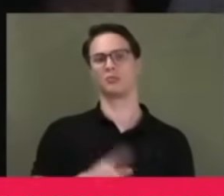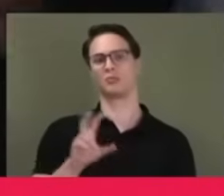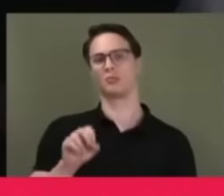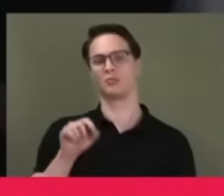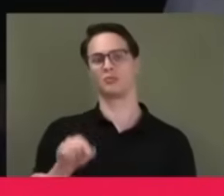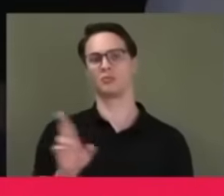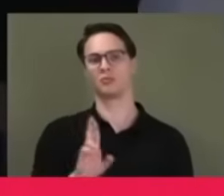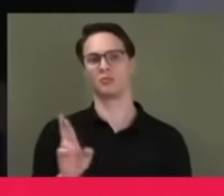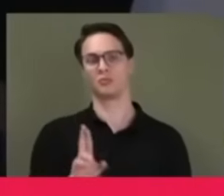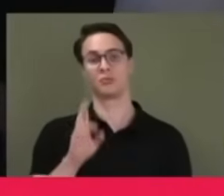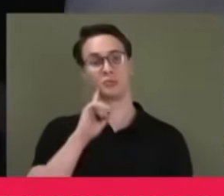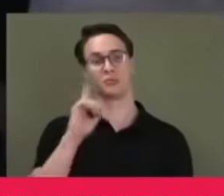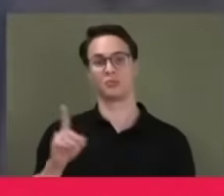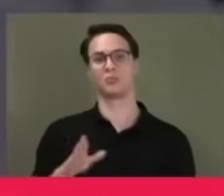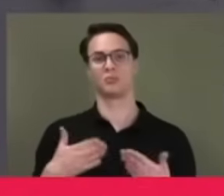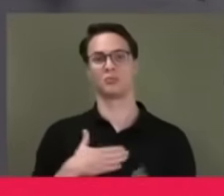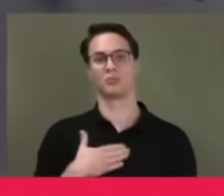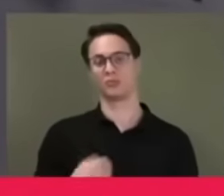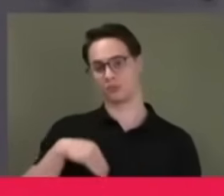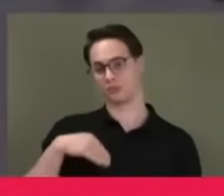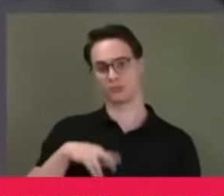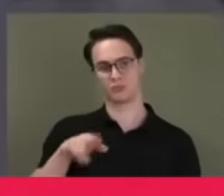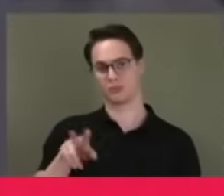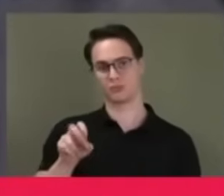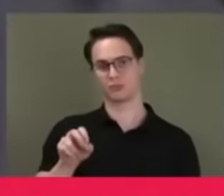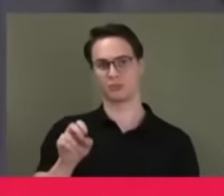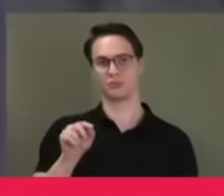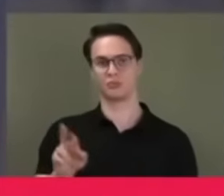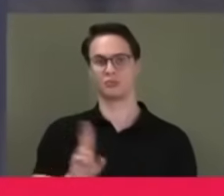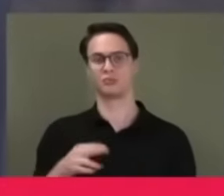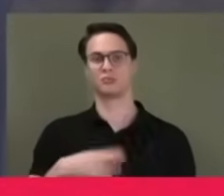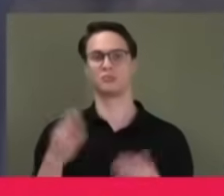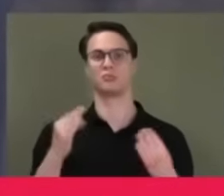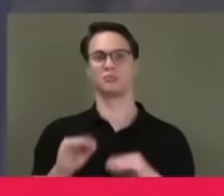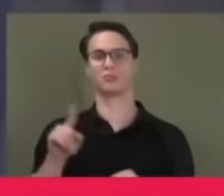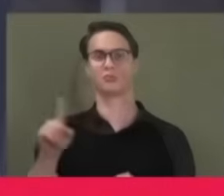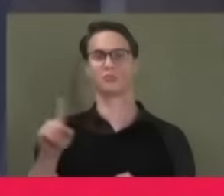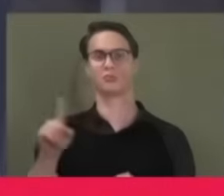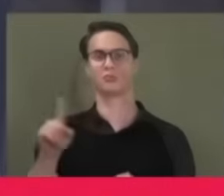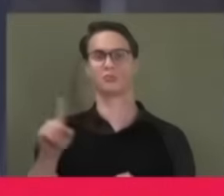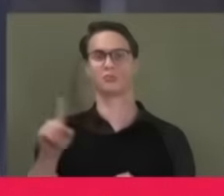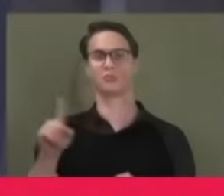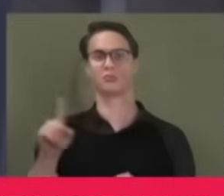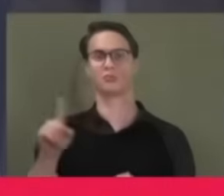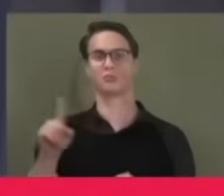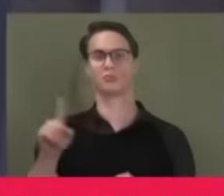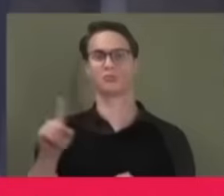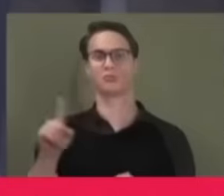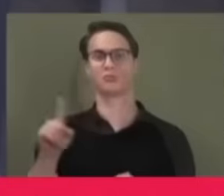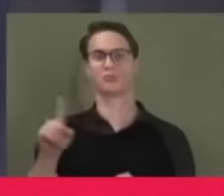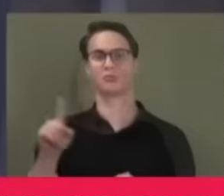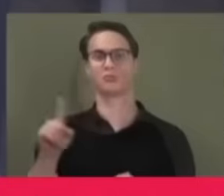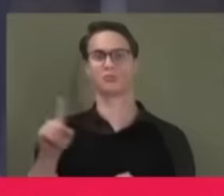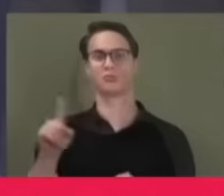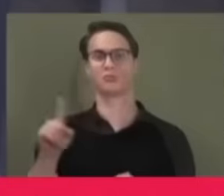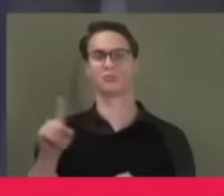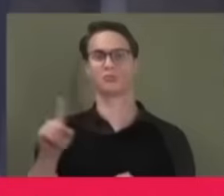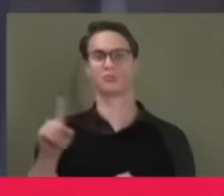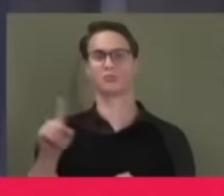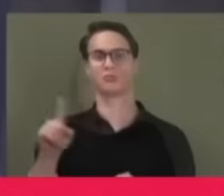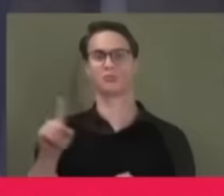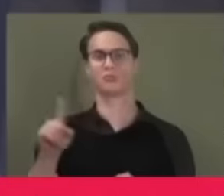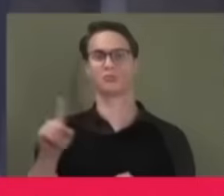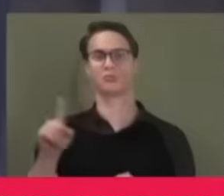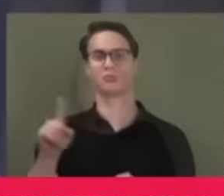dá R$50 mil. Eu vivo dele, mas eu vou postar. Alexandre de Moraes não manda em mim. Ah, você vai descumprir a lei,